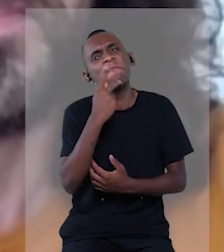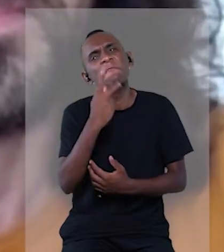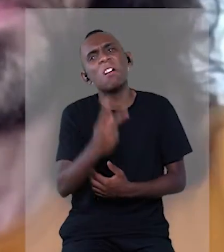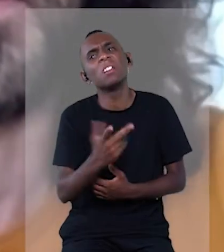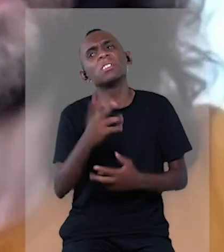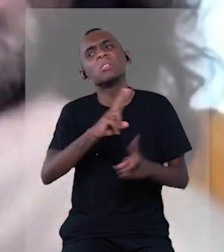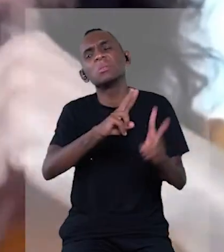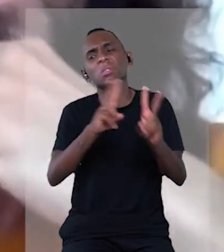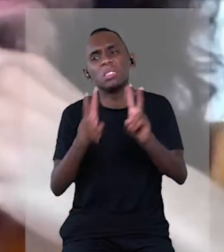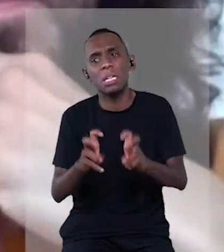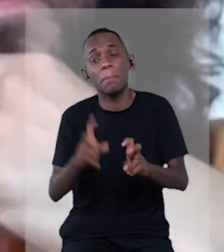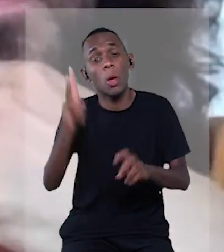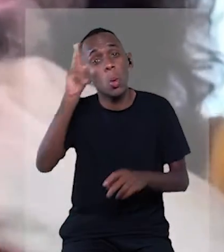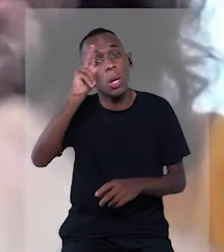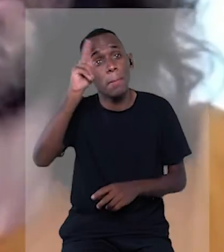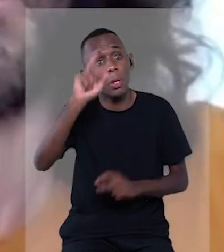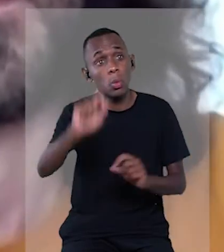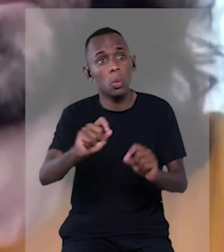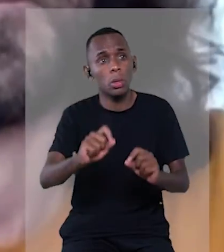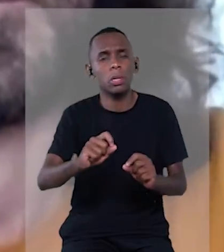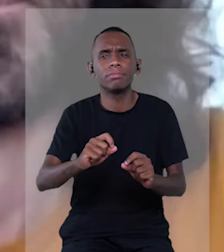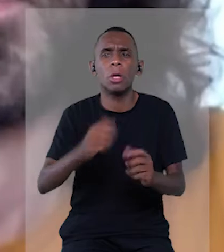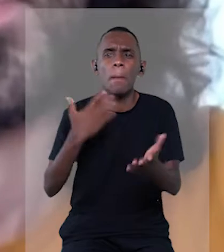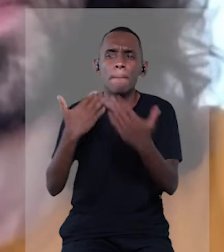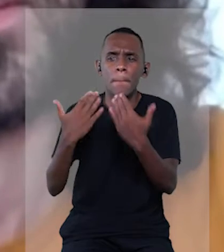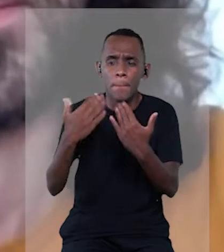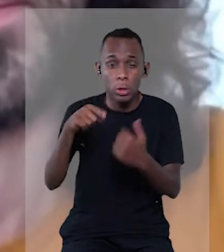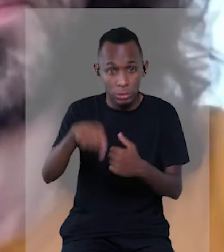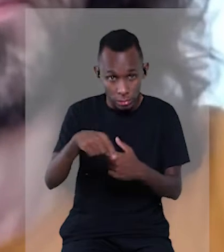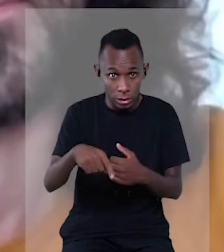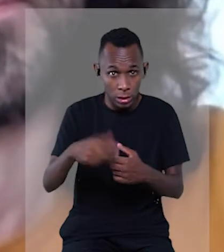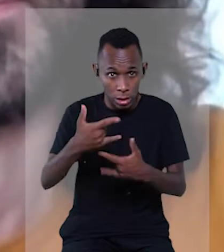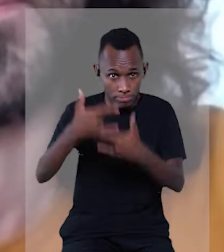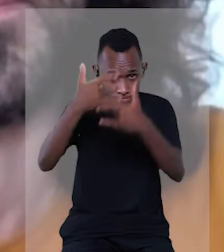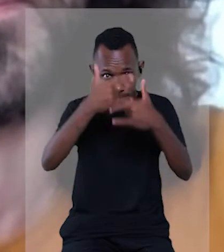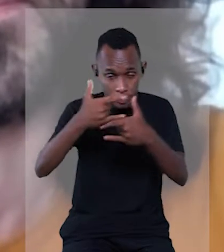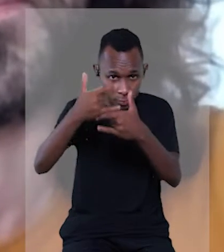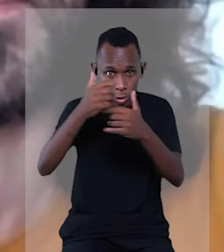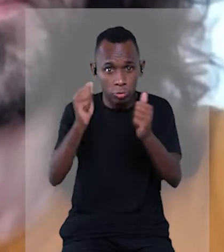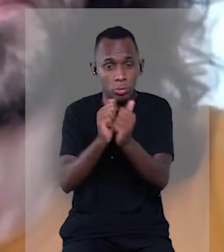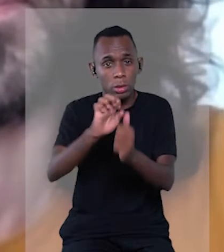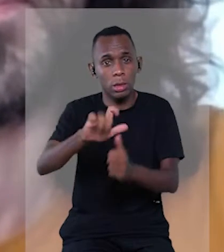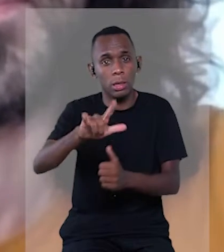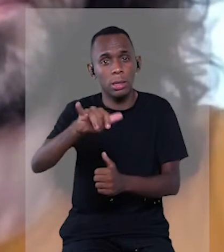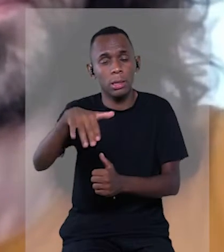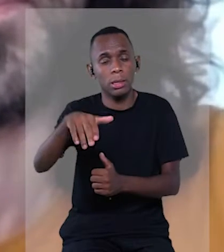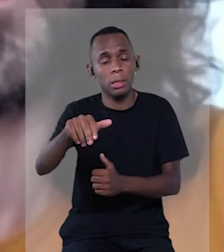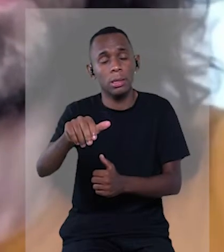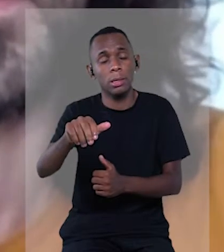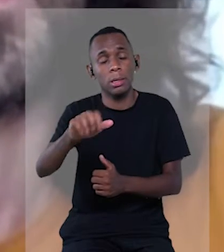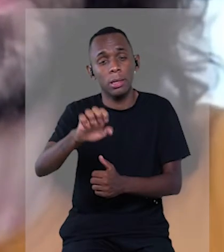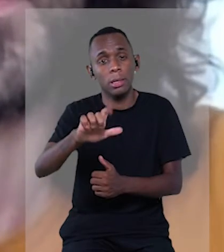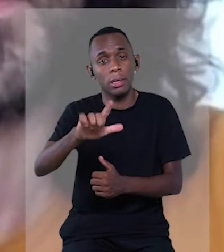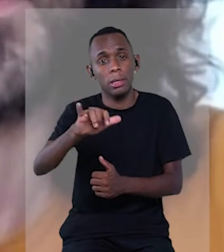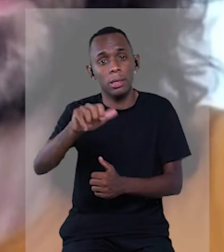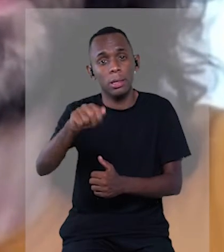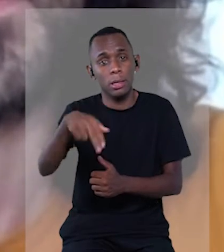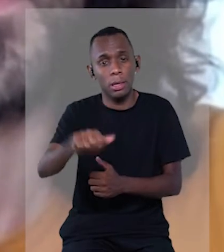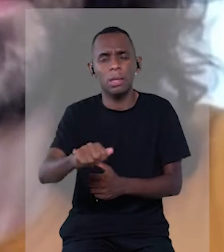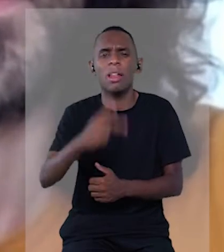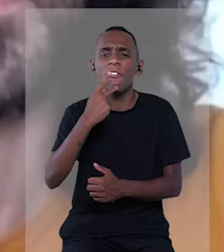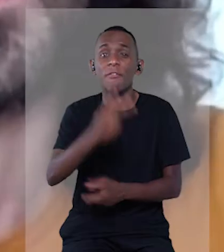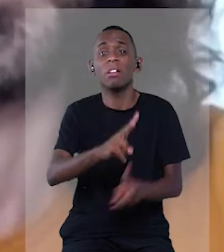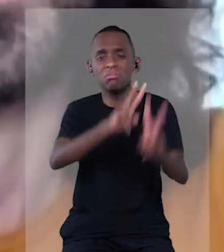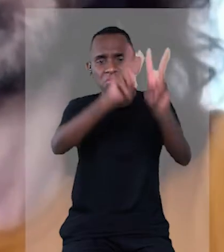a gente entrando nesse tema, eu lembrei de um sempre um papo que eu fiz com a Eliana Brum, que ela fala